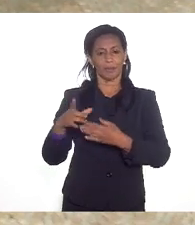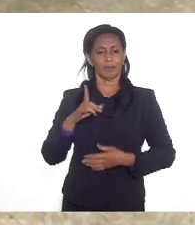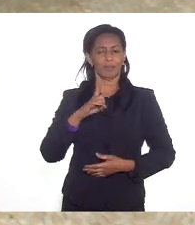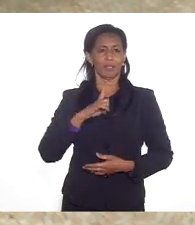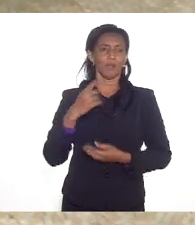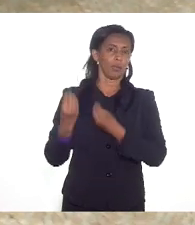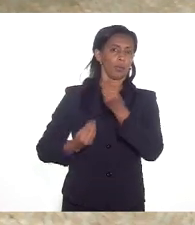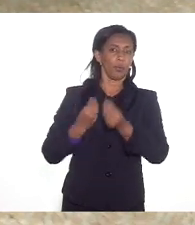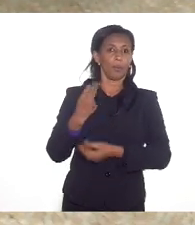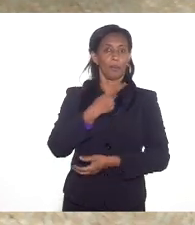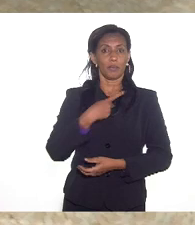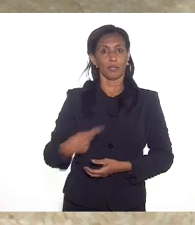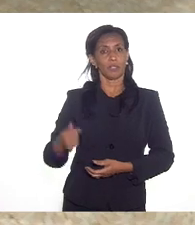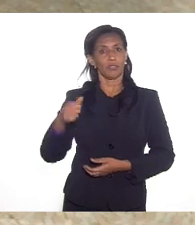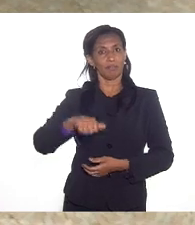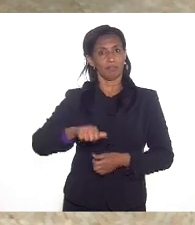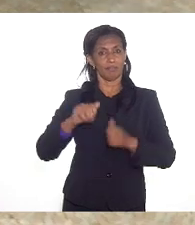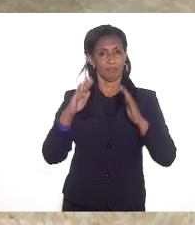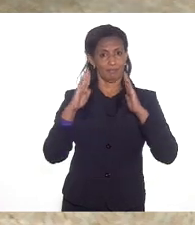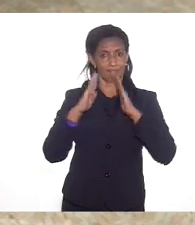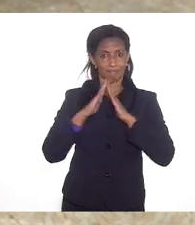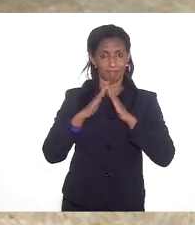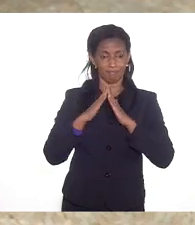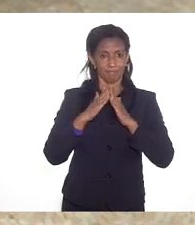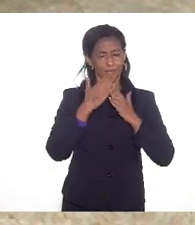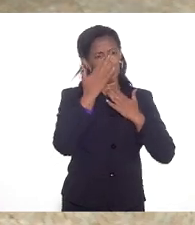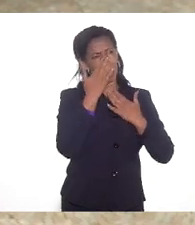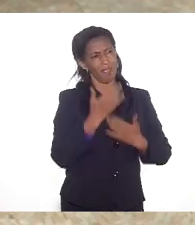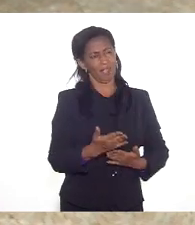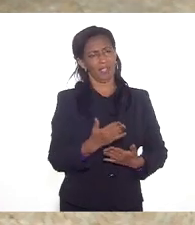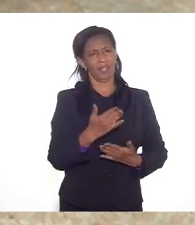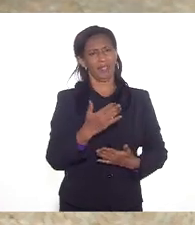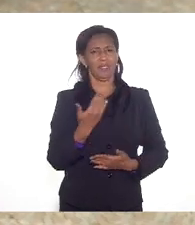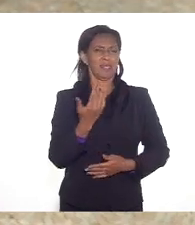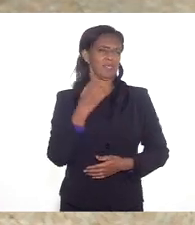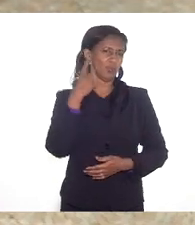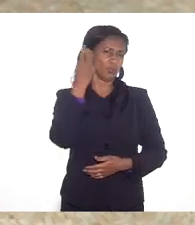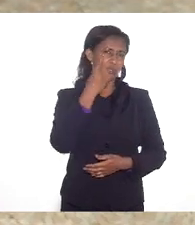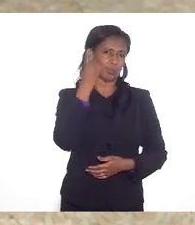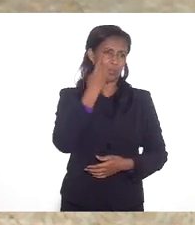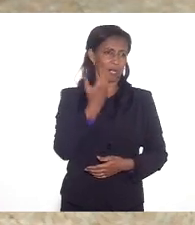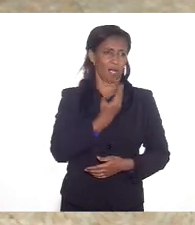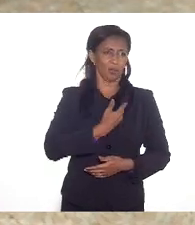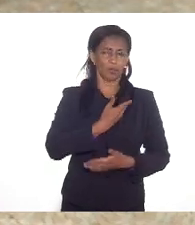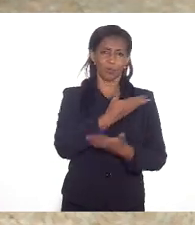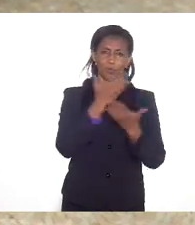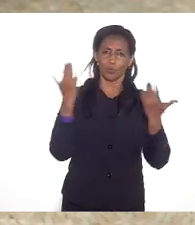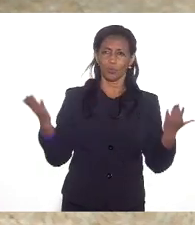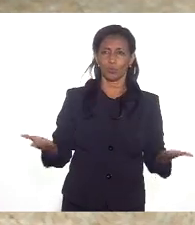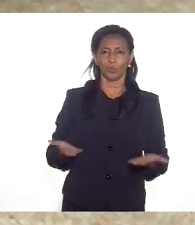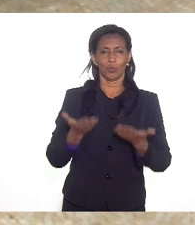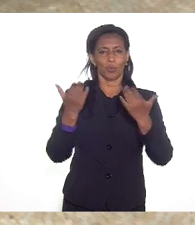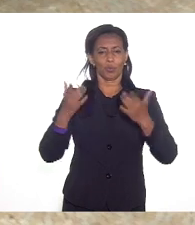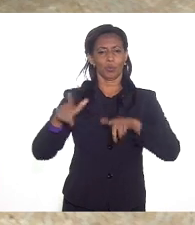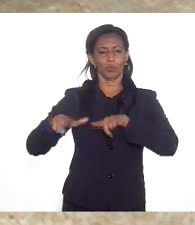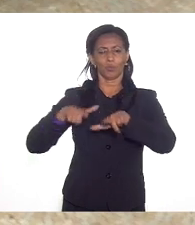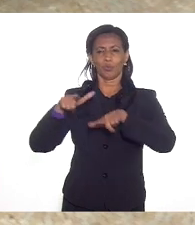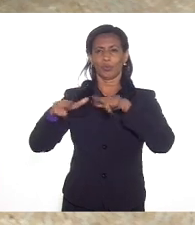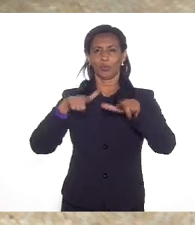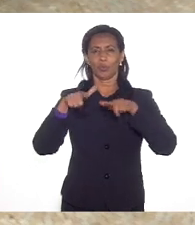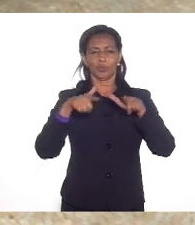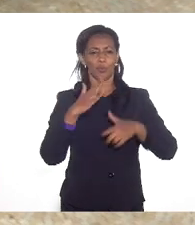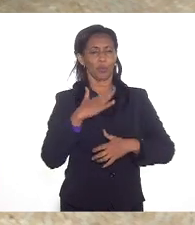como presidente nessa casa quero agradecer os meus pares deputados e deputadas a todos os servidores